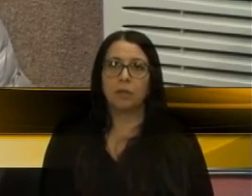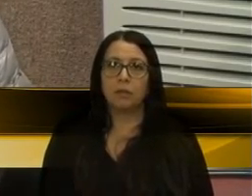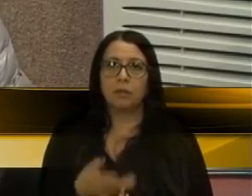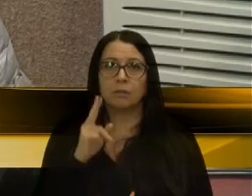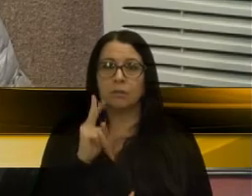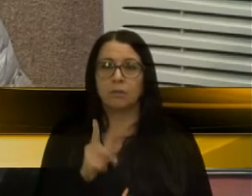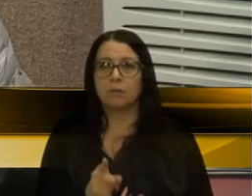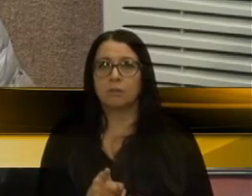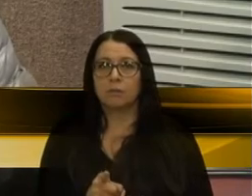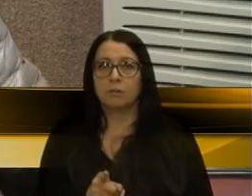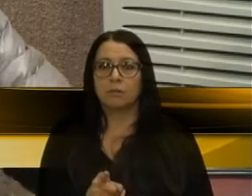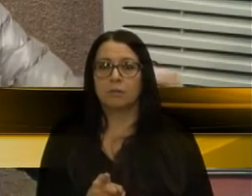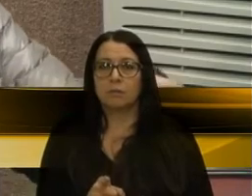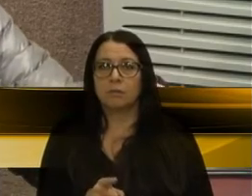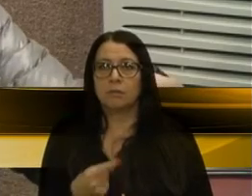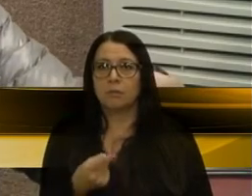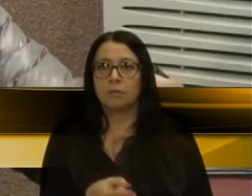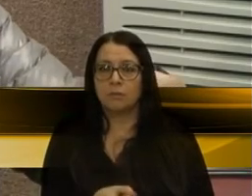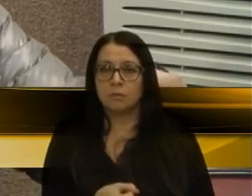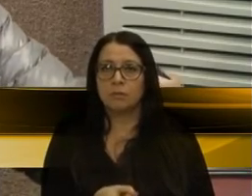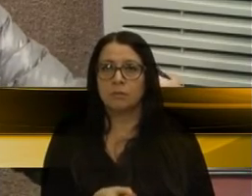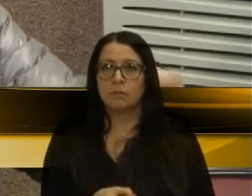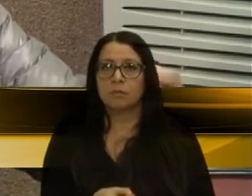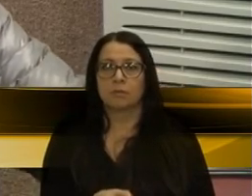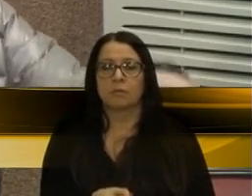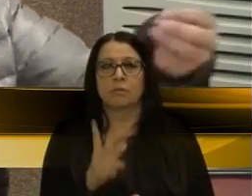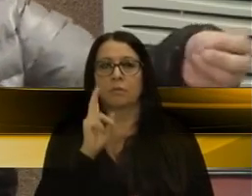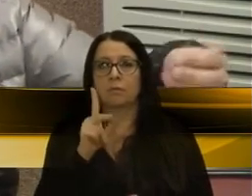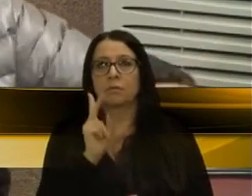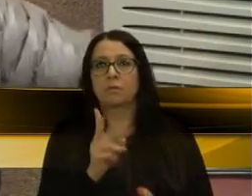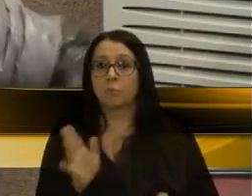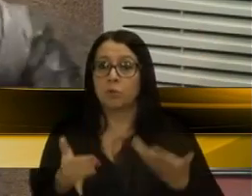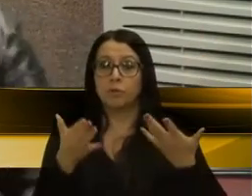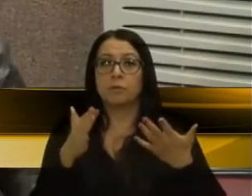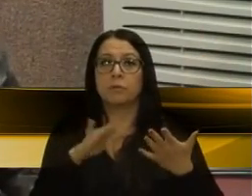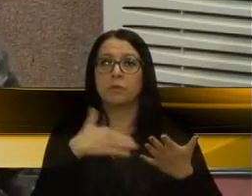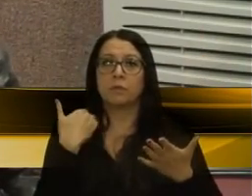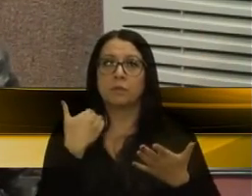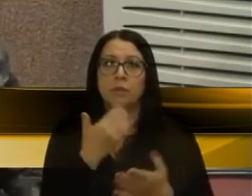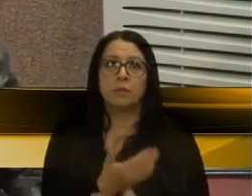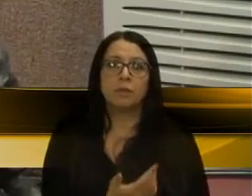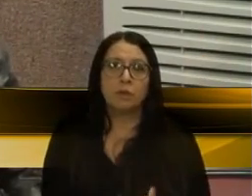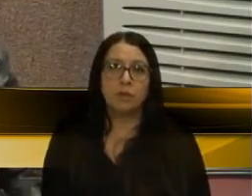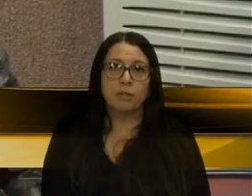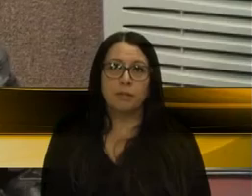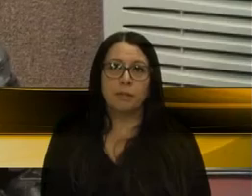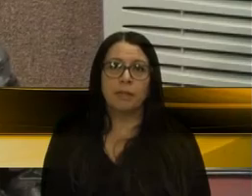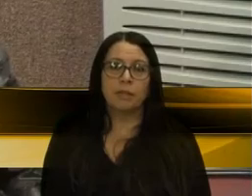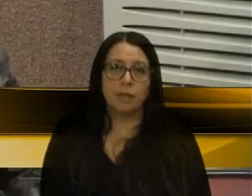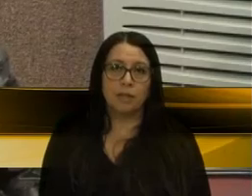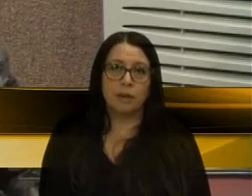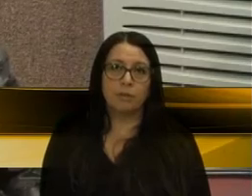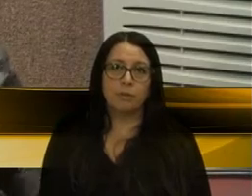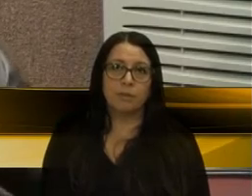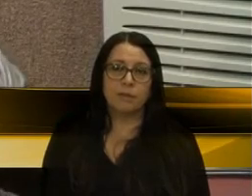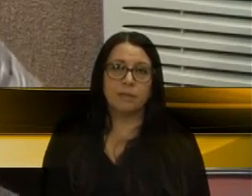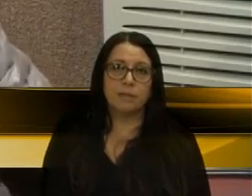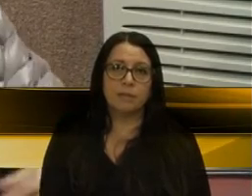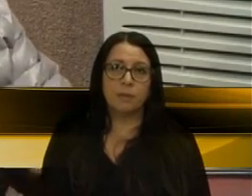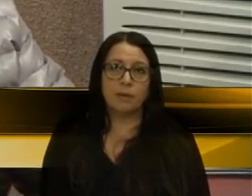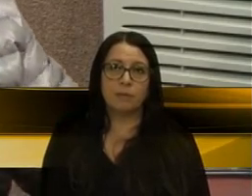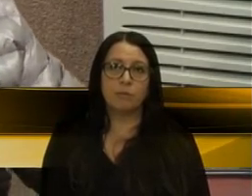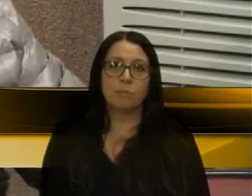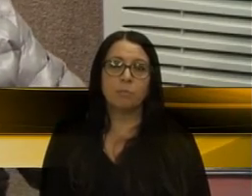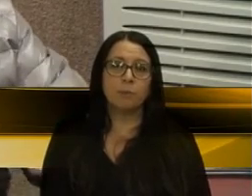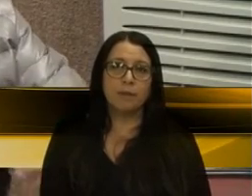senhor. Né? Vai motivar a morte no trânsito. Vai motivar a morte no trânsito. É um absurdo. Tudo que